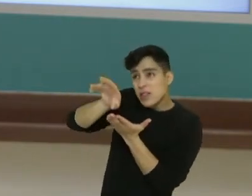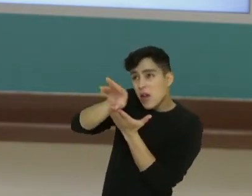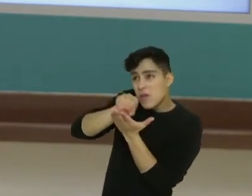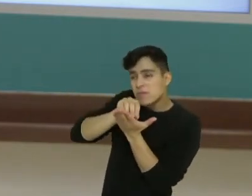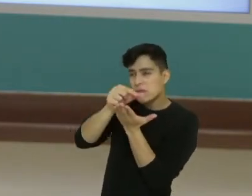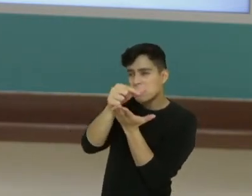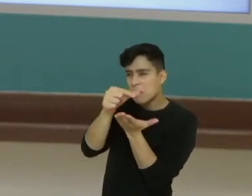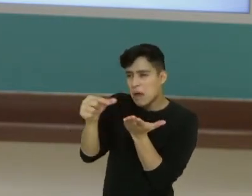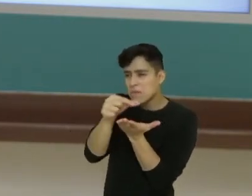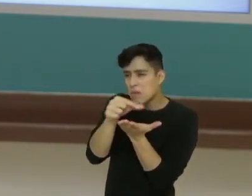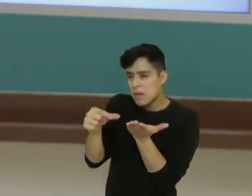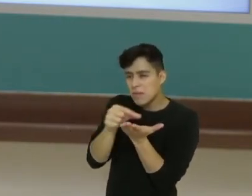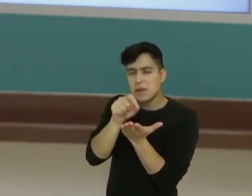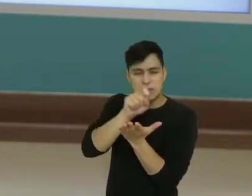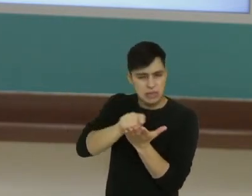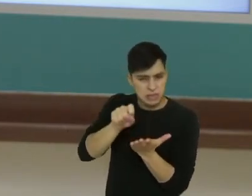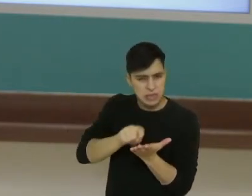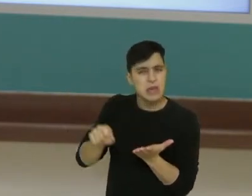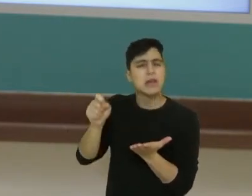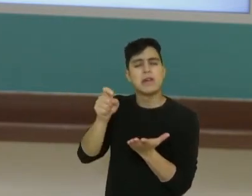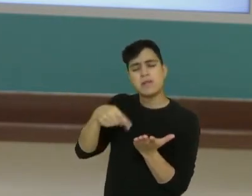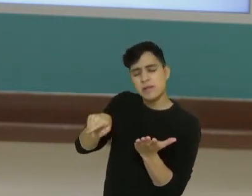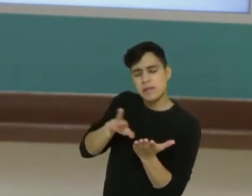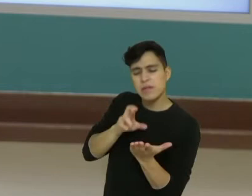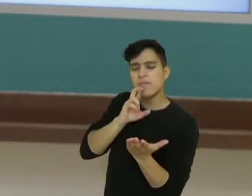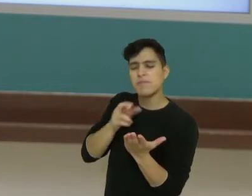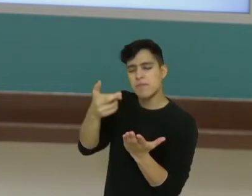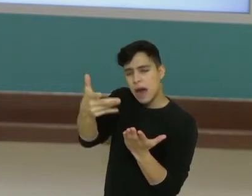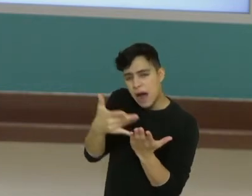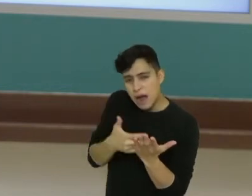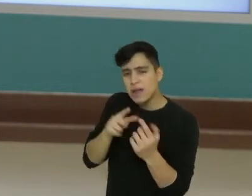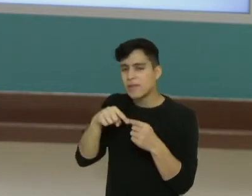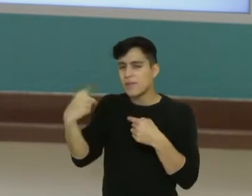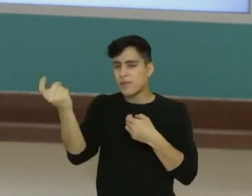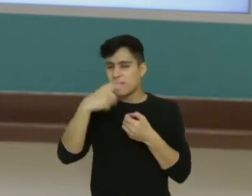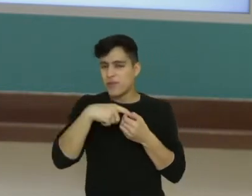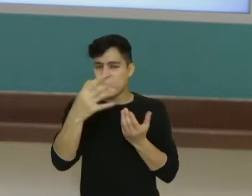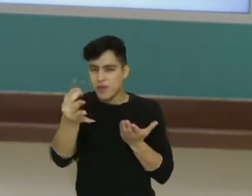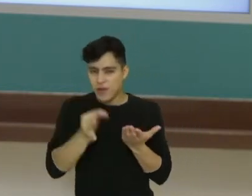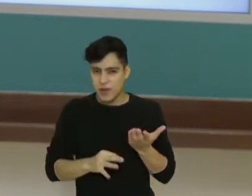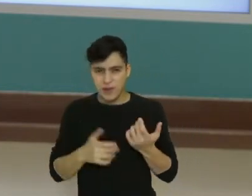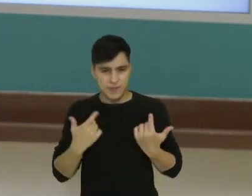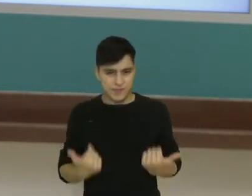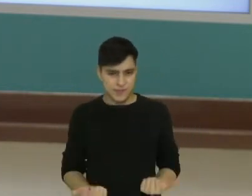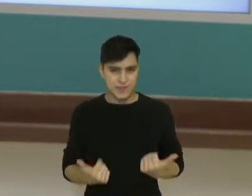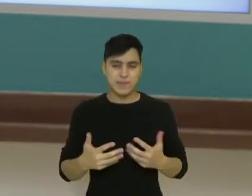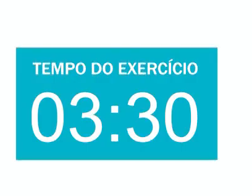vocês, como a gente sempre fala, né? Vão responder e nós voltamos com a correção.